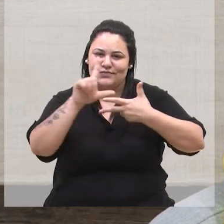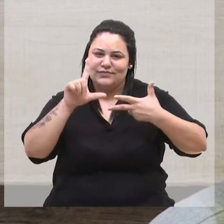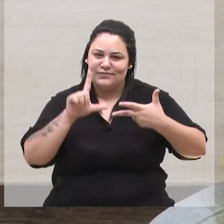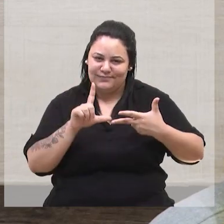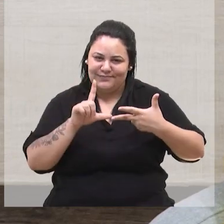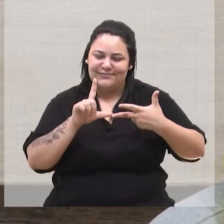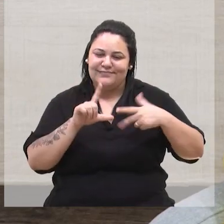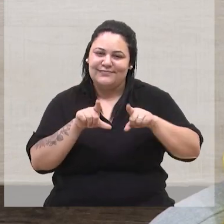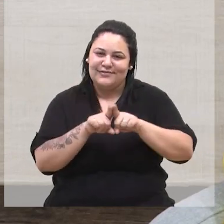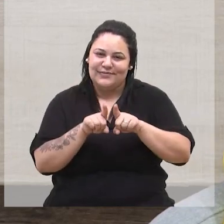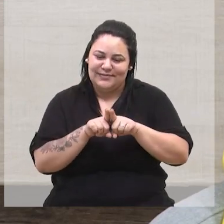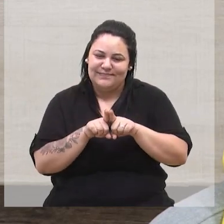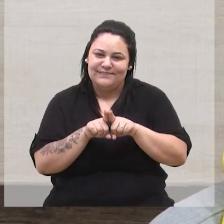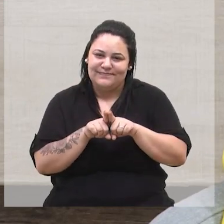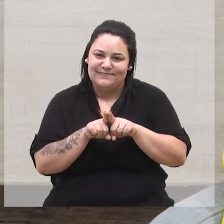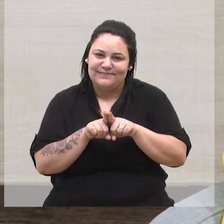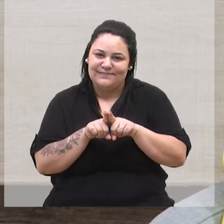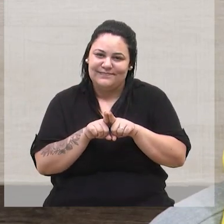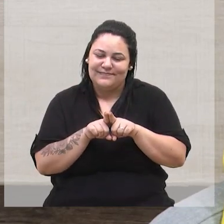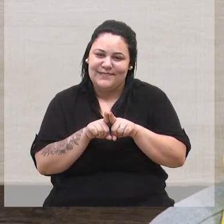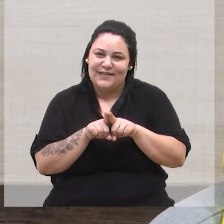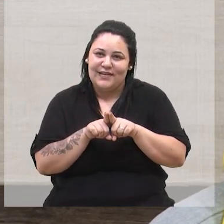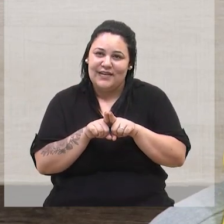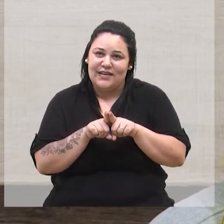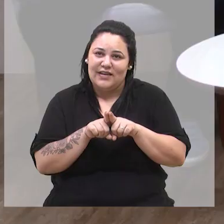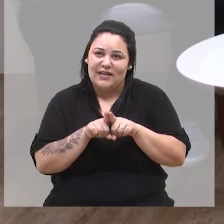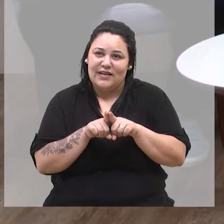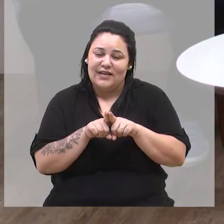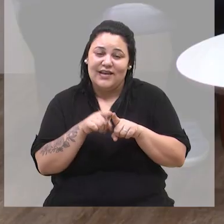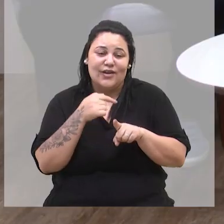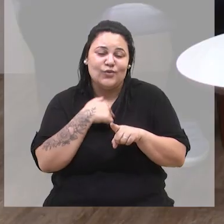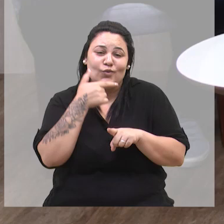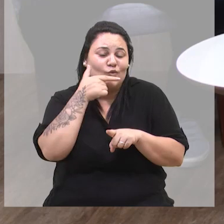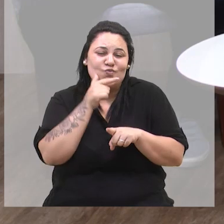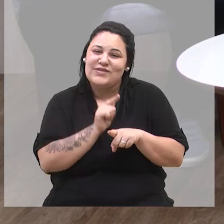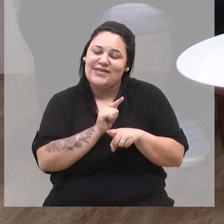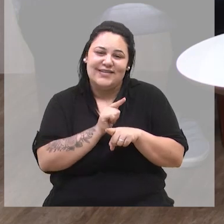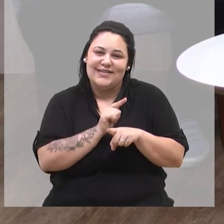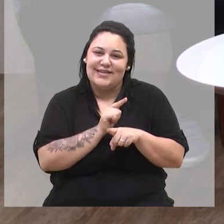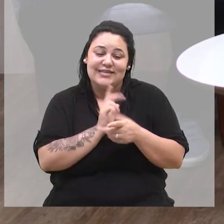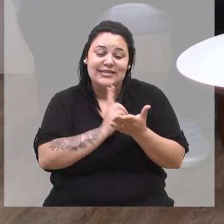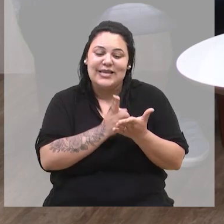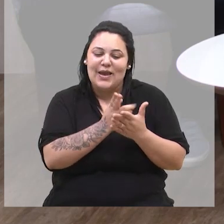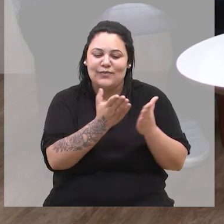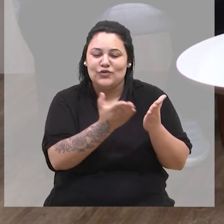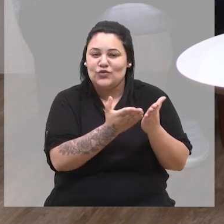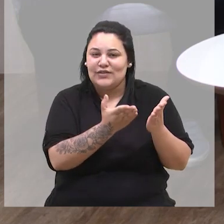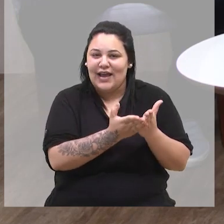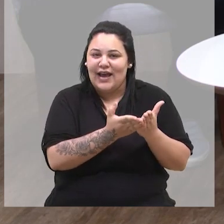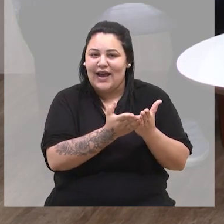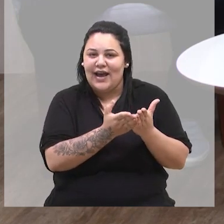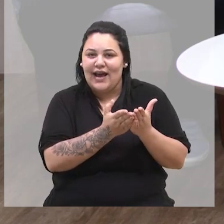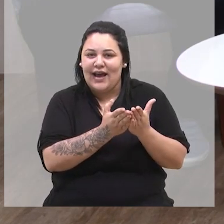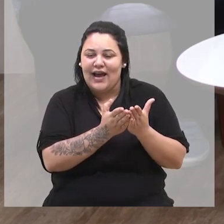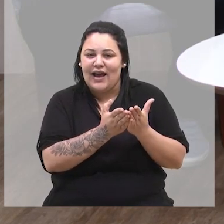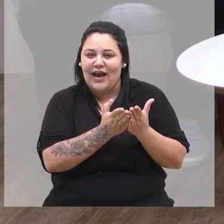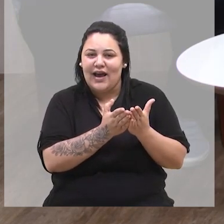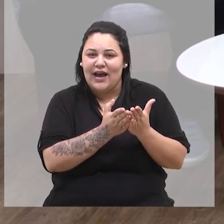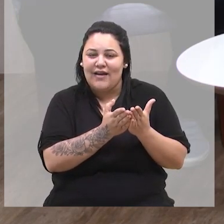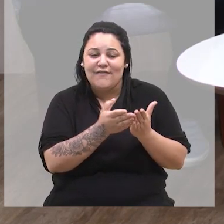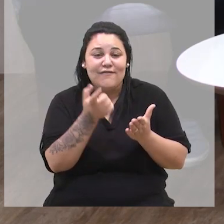legislativa, não me permitiram estar atualizada em todas as metodologias ou as